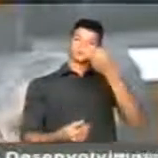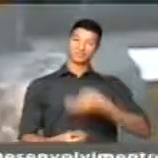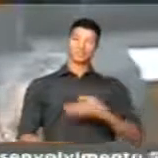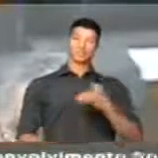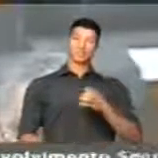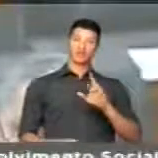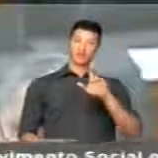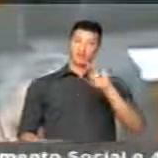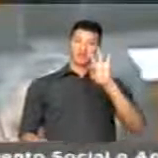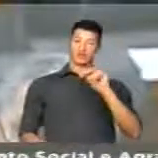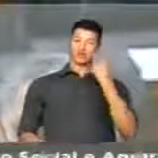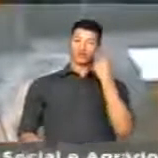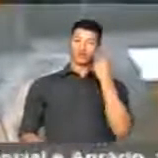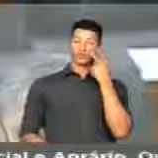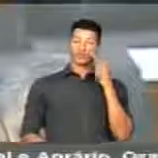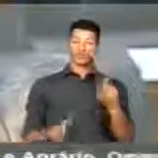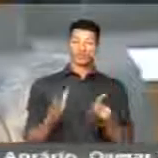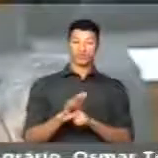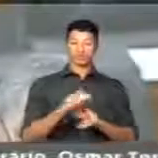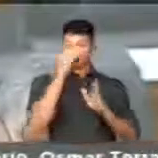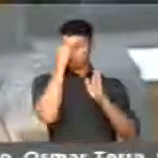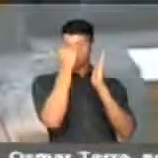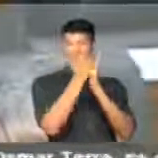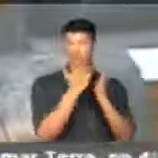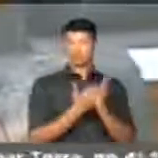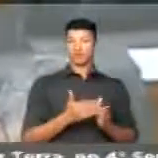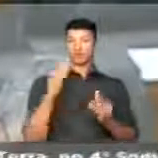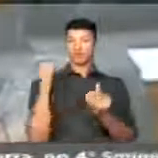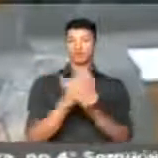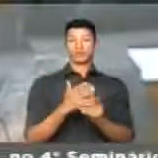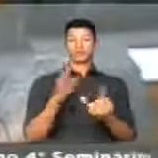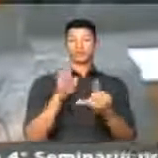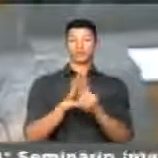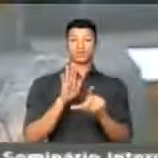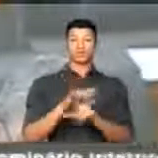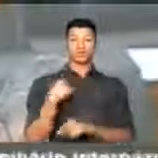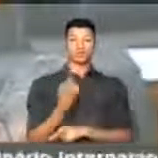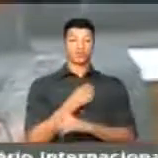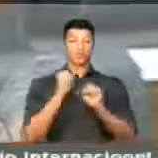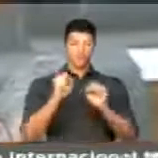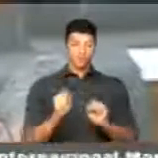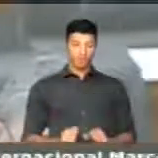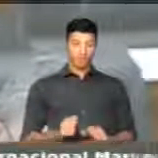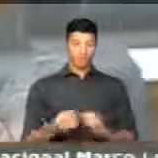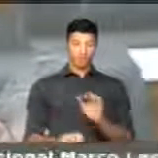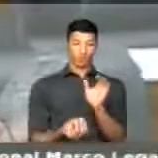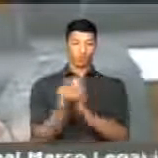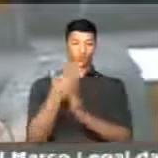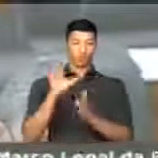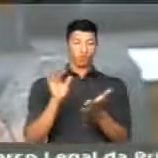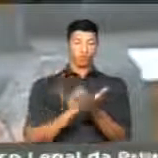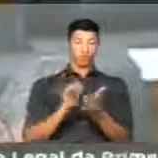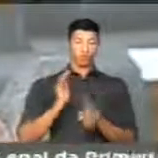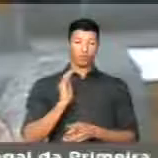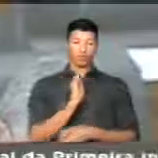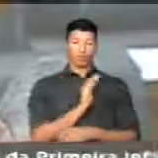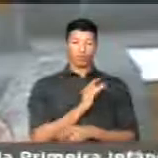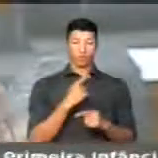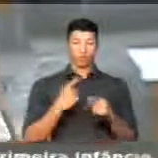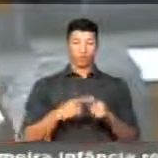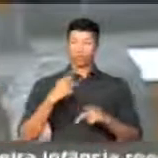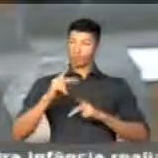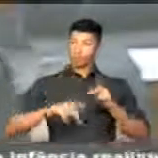o rito natural, cumprindo aí com o devido processo legislativo para que a gente possa instalar tão logo esta comissão, porque o